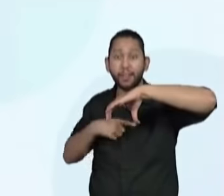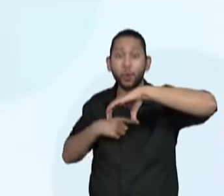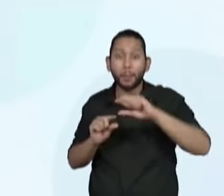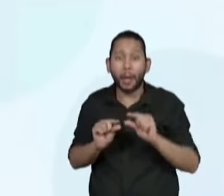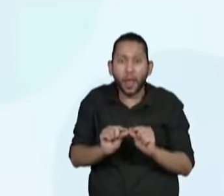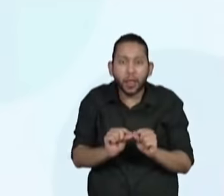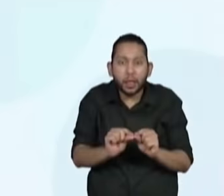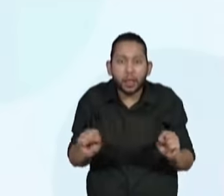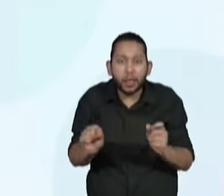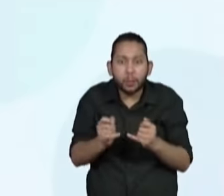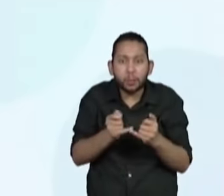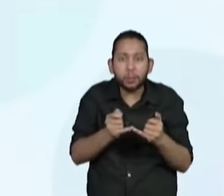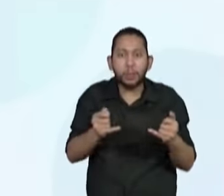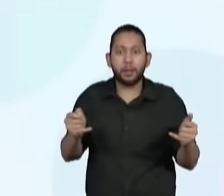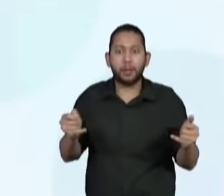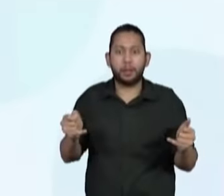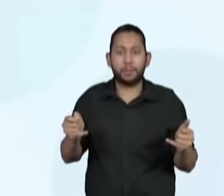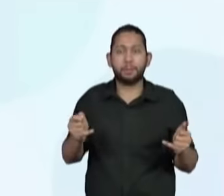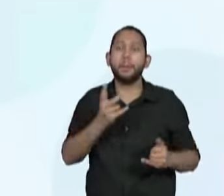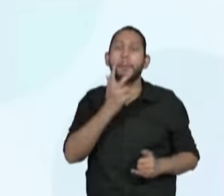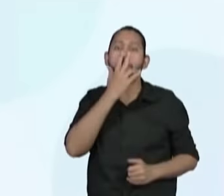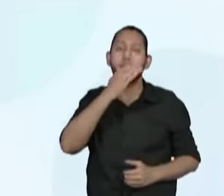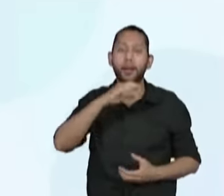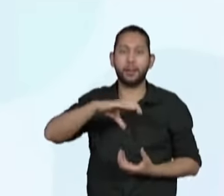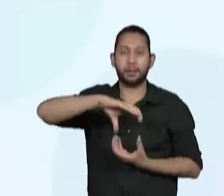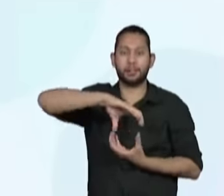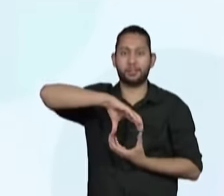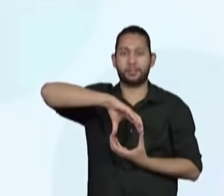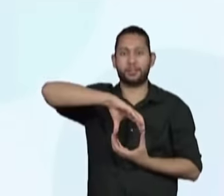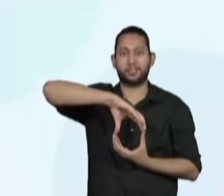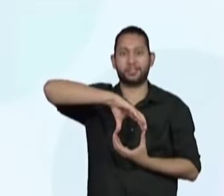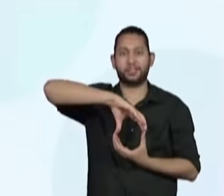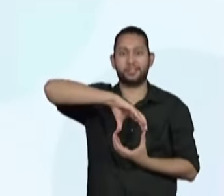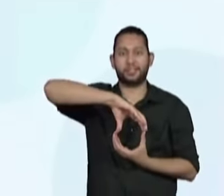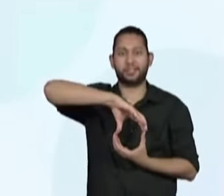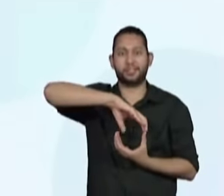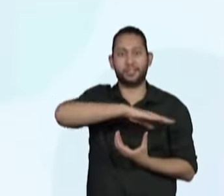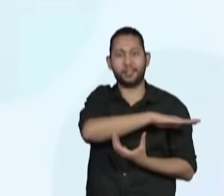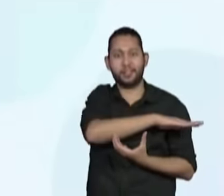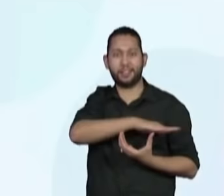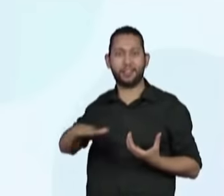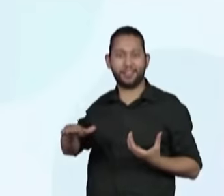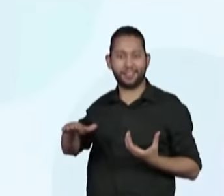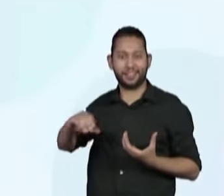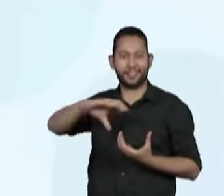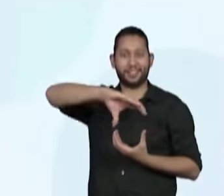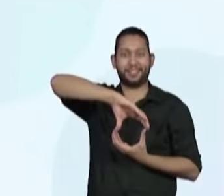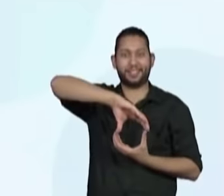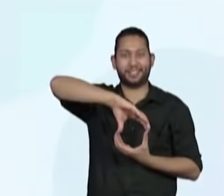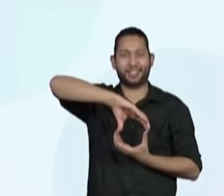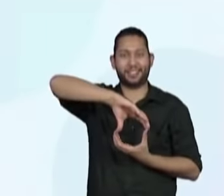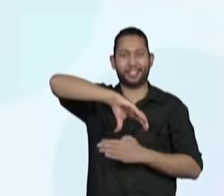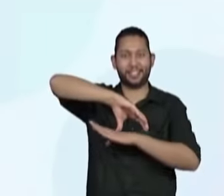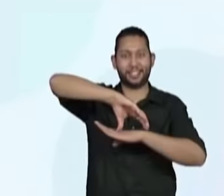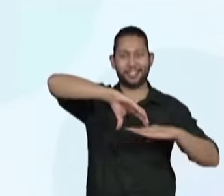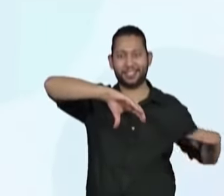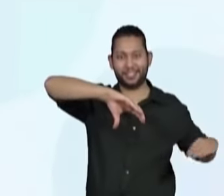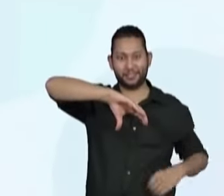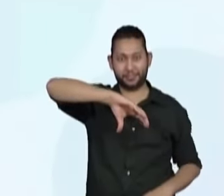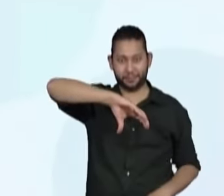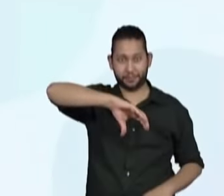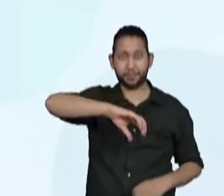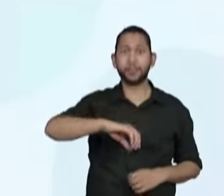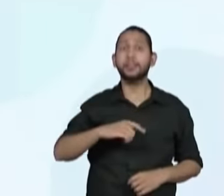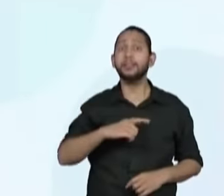a parte em arco, separa a parte em arco da parte, vertical, certo? Ainda nós temos as